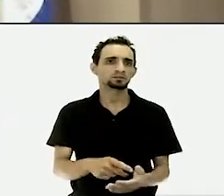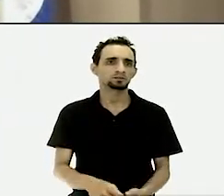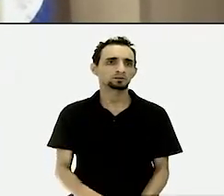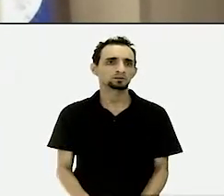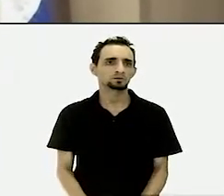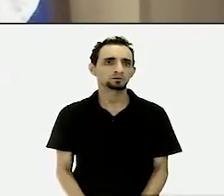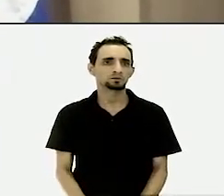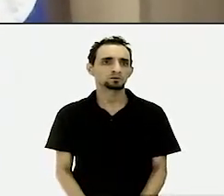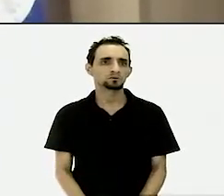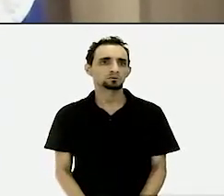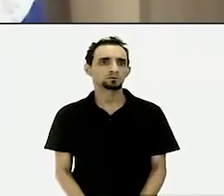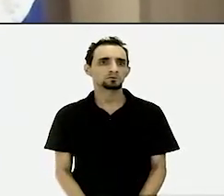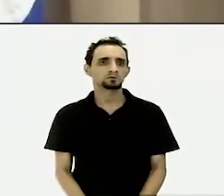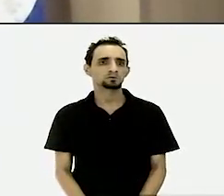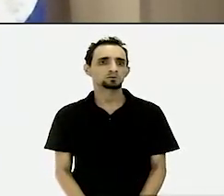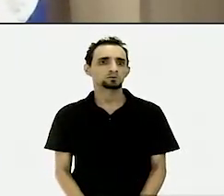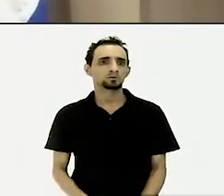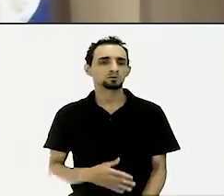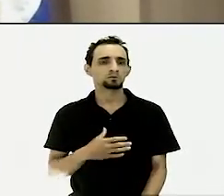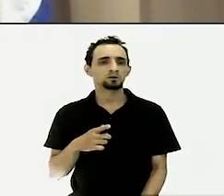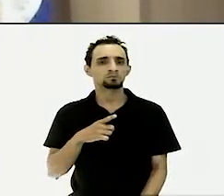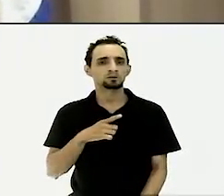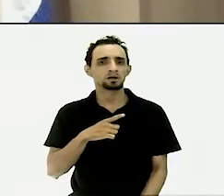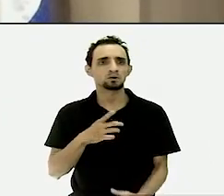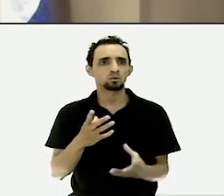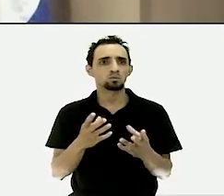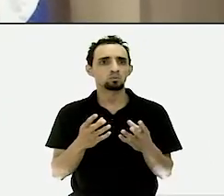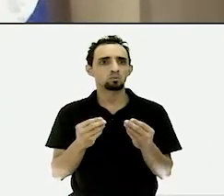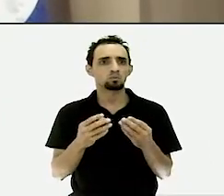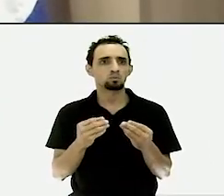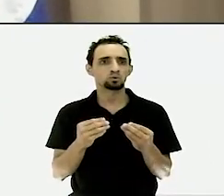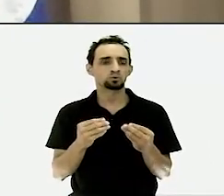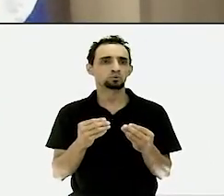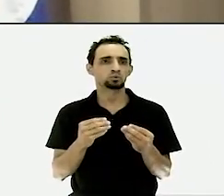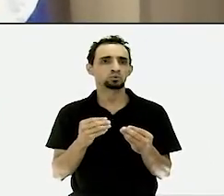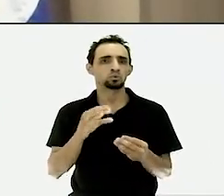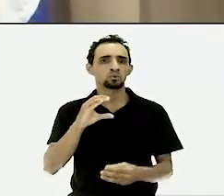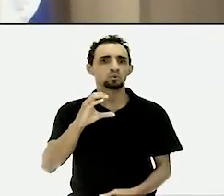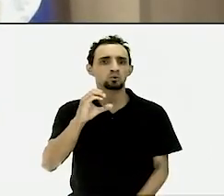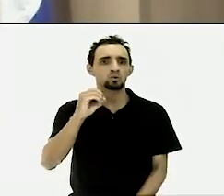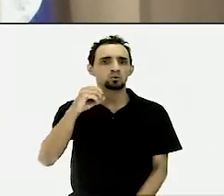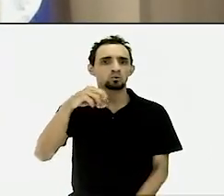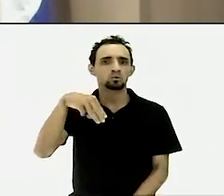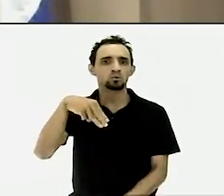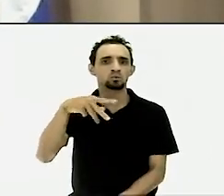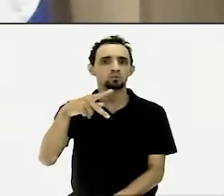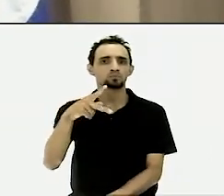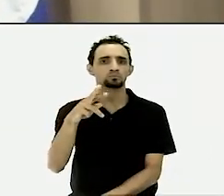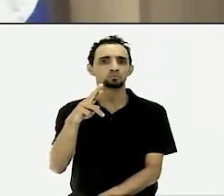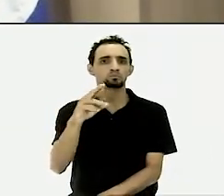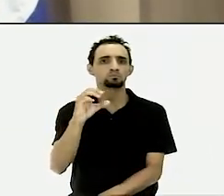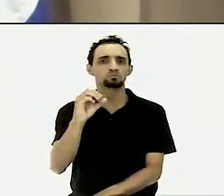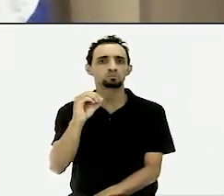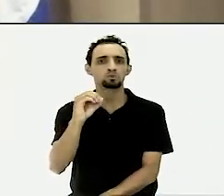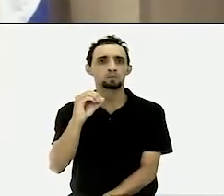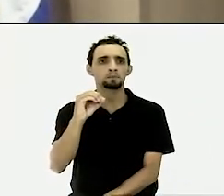uma suspeita de uma doença, aguardando o diagnóstico e não sabe o que tem? Eu tenho